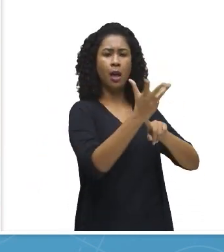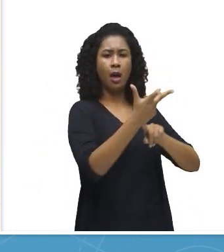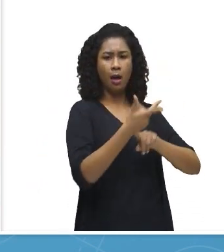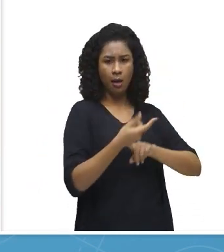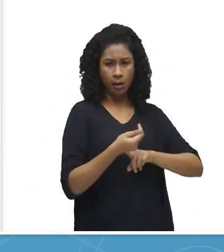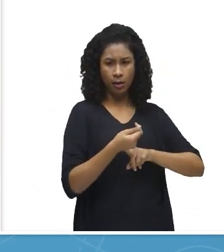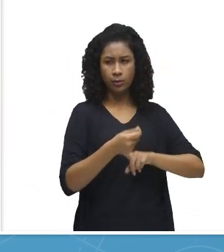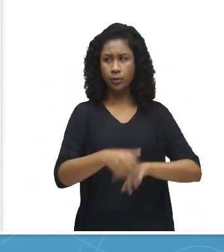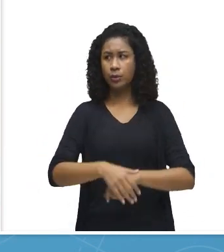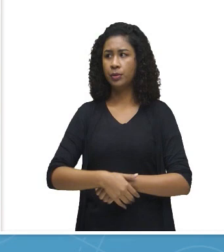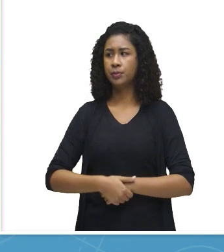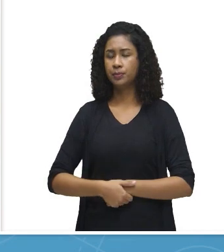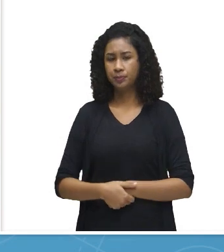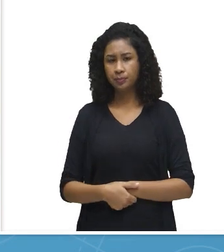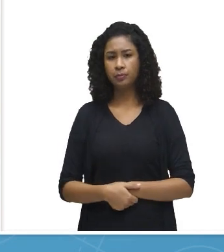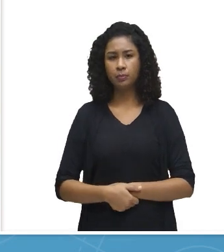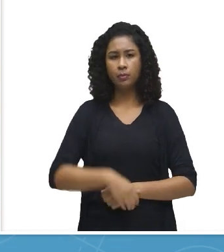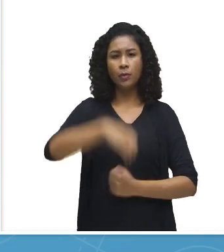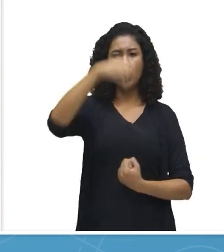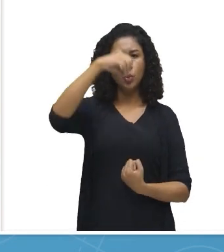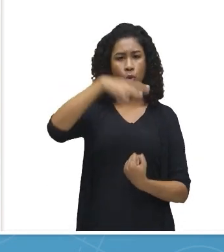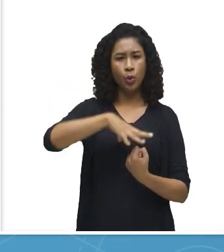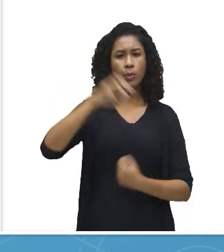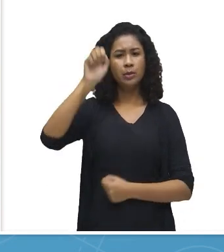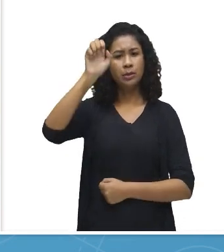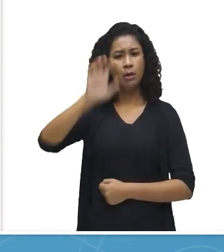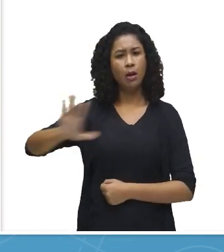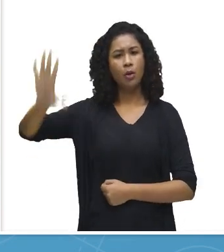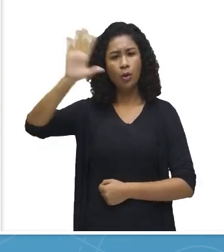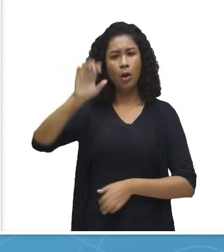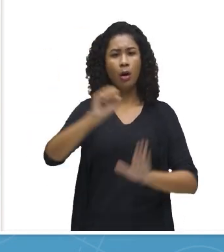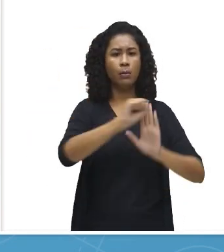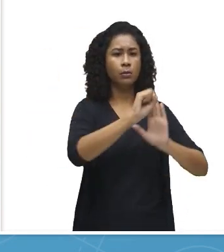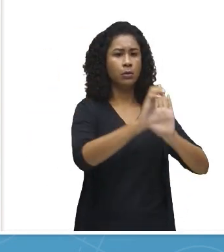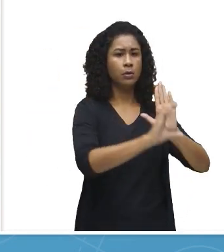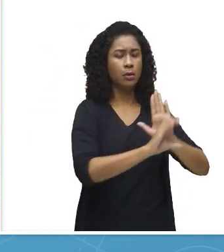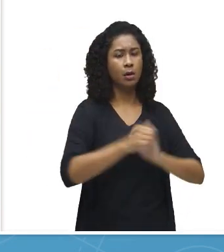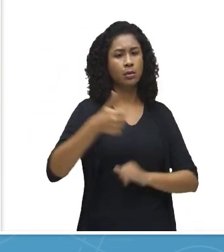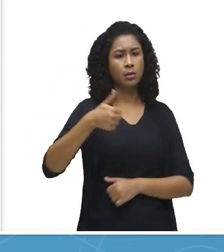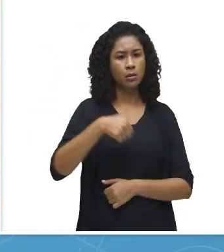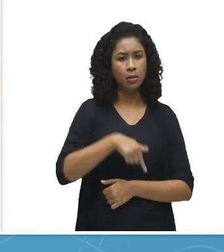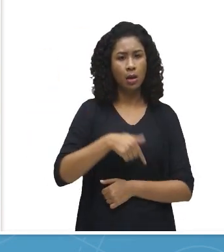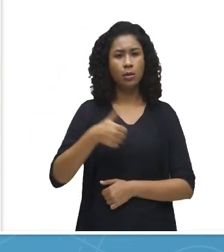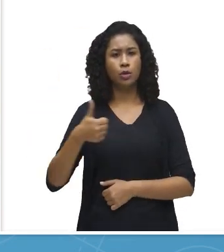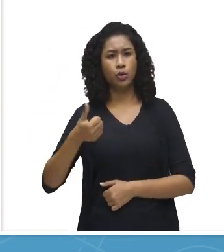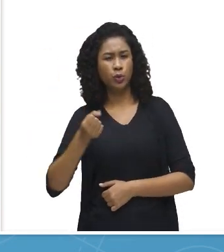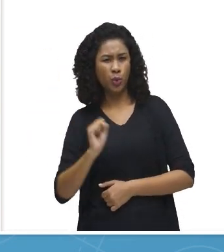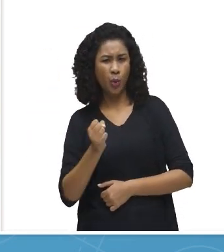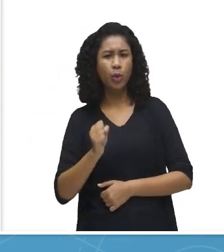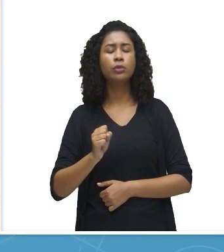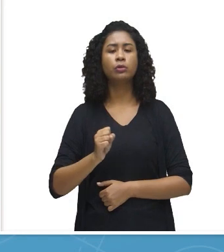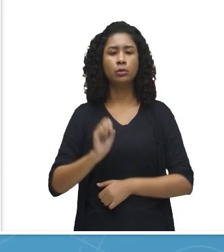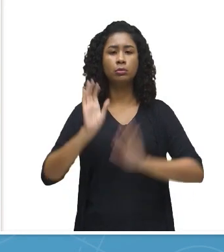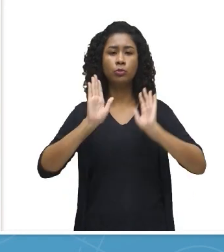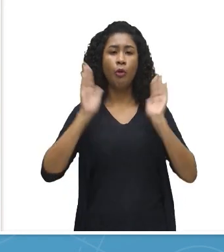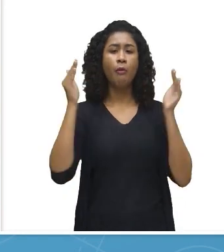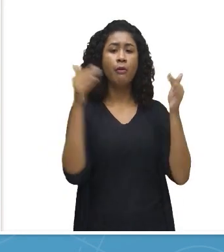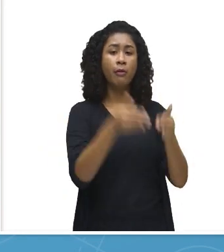Iluminismo na Europa nos séculos XVII e XVIII, que deu um enfoque maior, né,